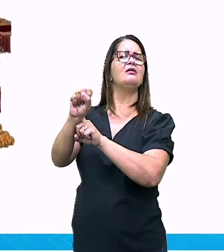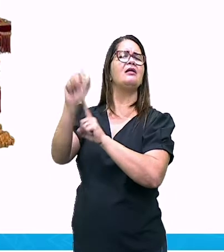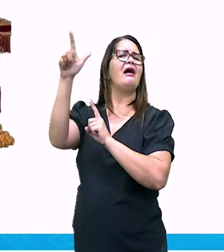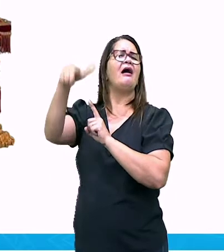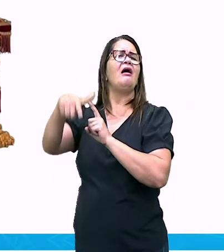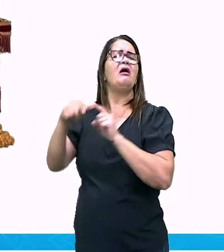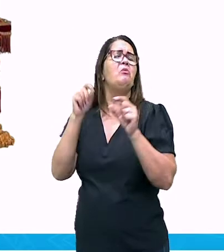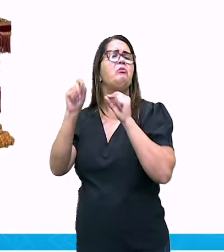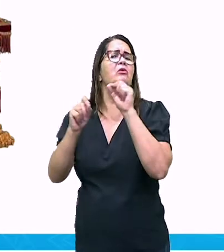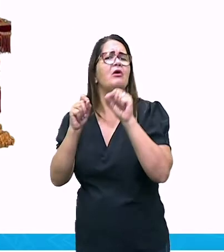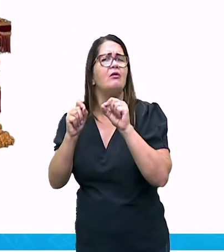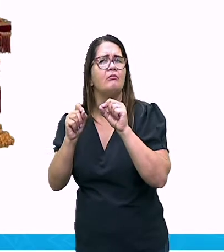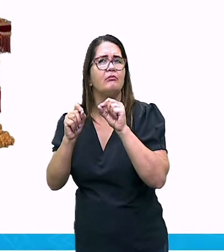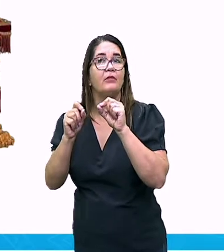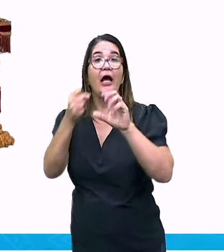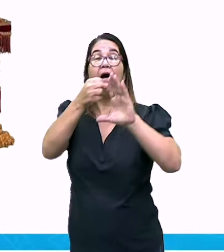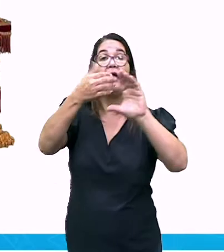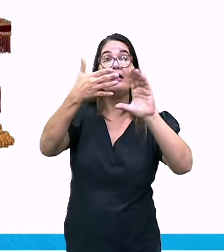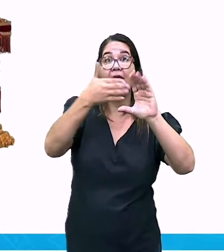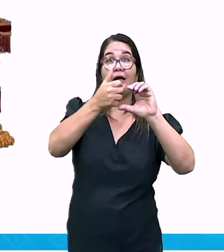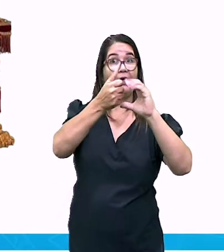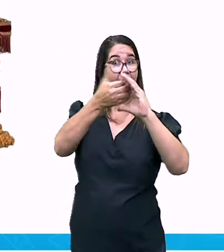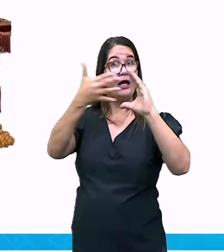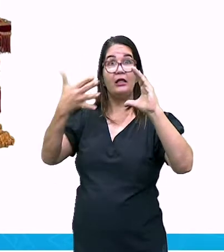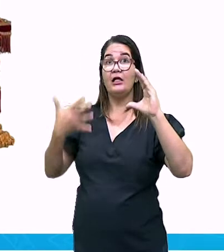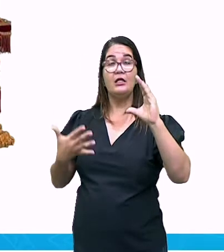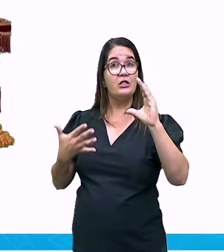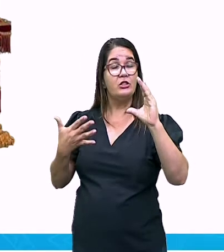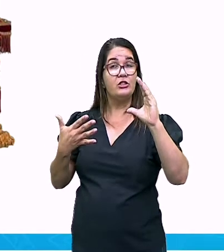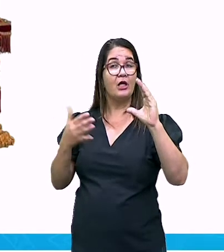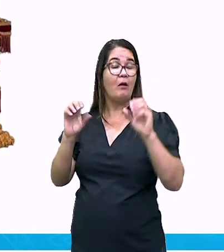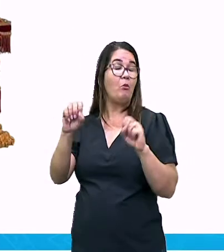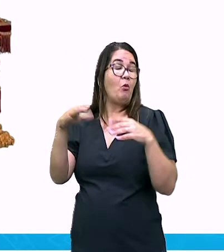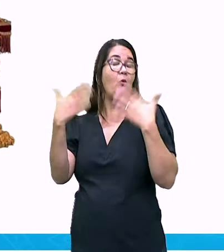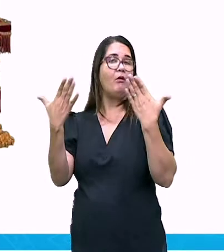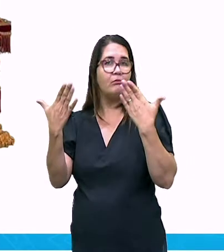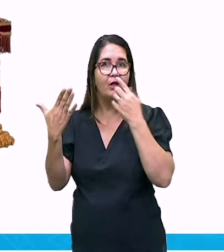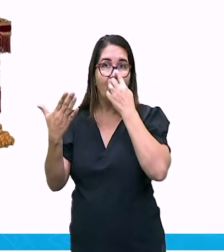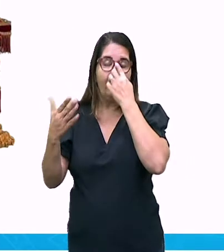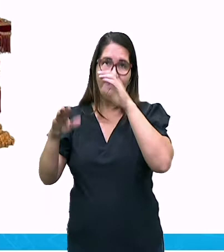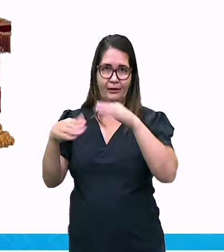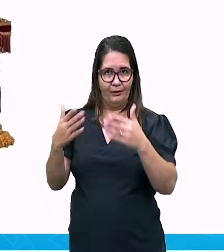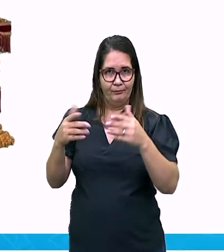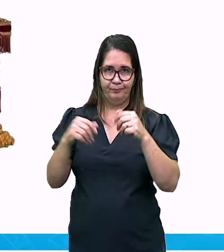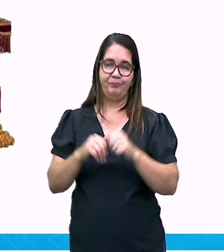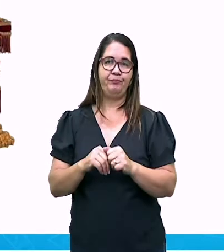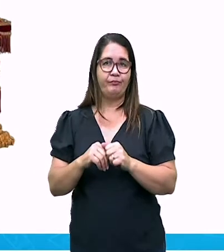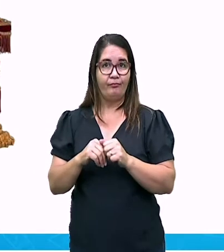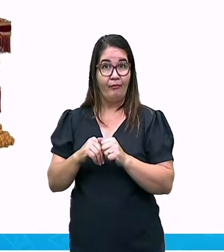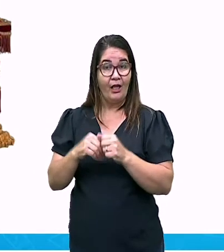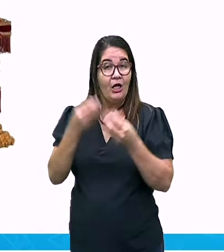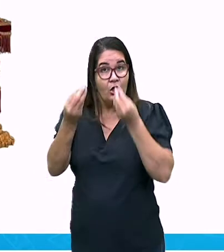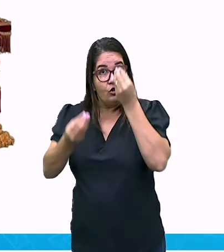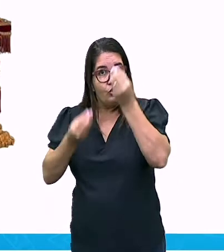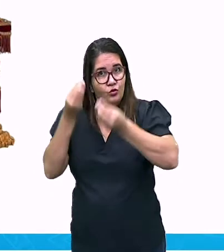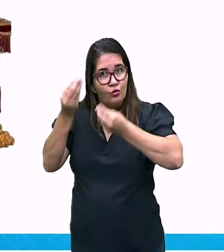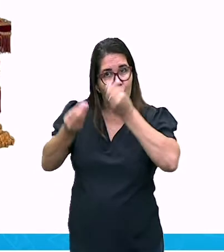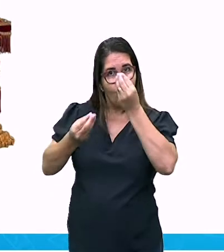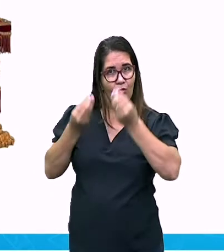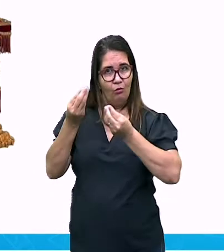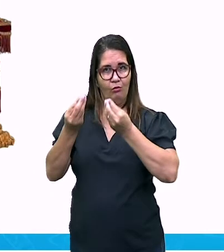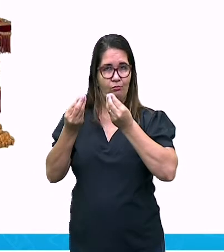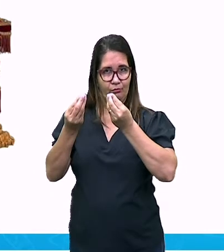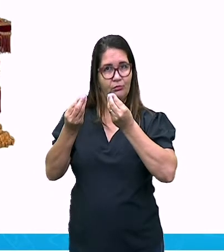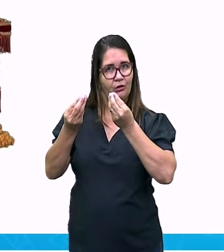Falamos aqui sobre um grupo, sobre um povo, certo? E agora nós já vamos falar de outra forma. Já para algum grupo que